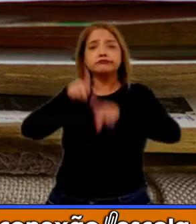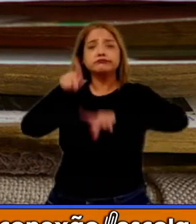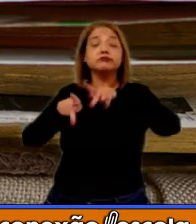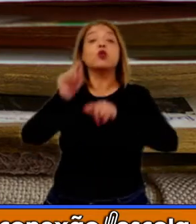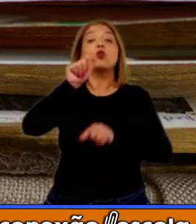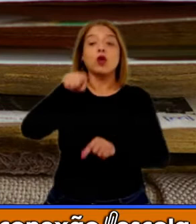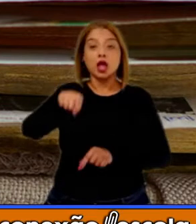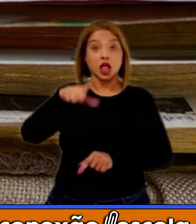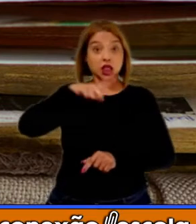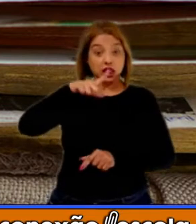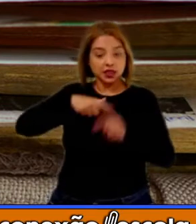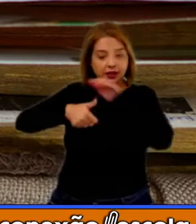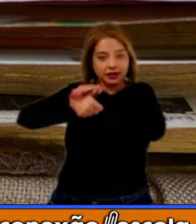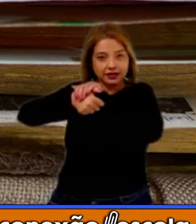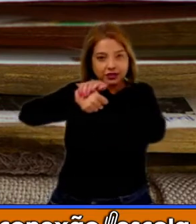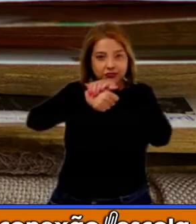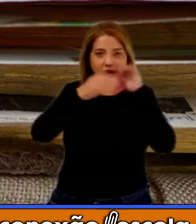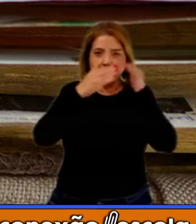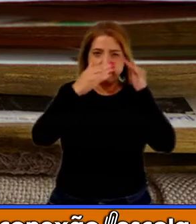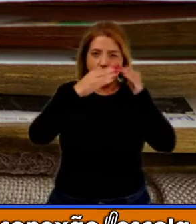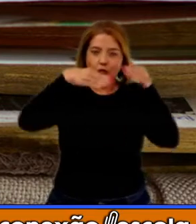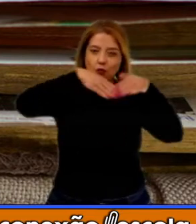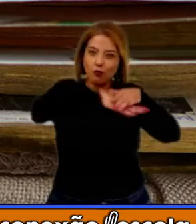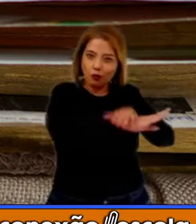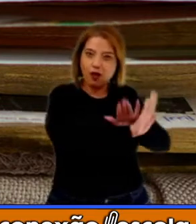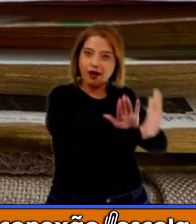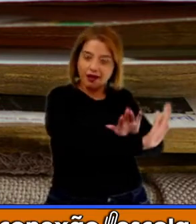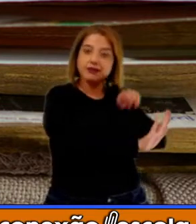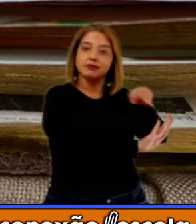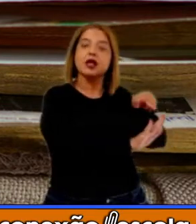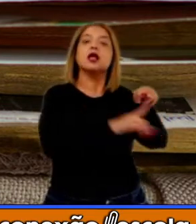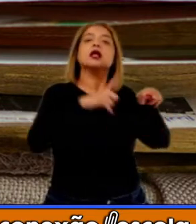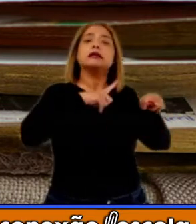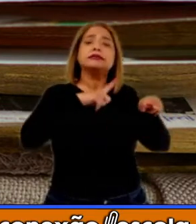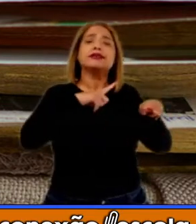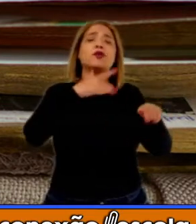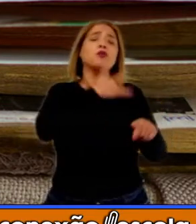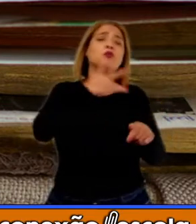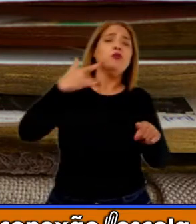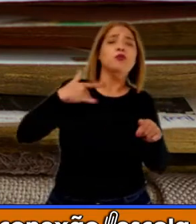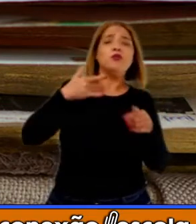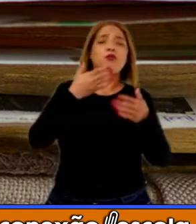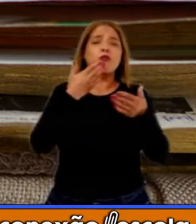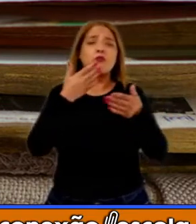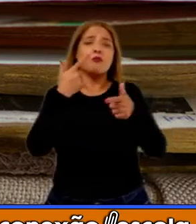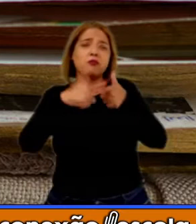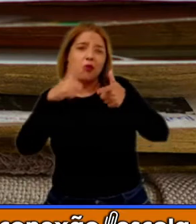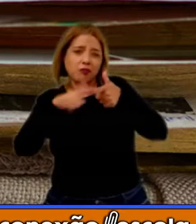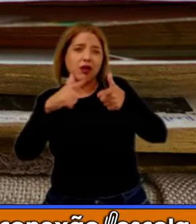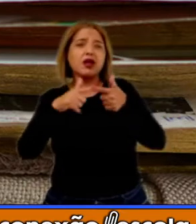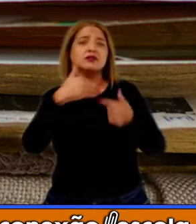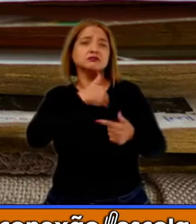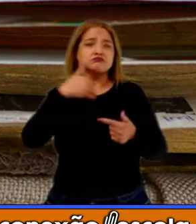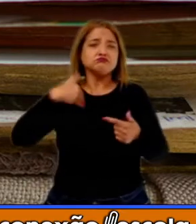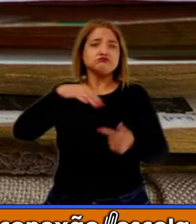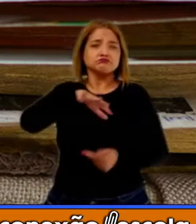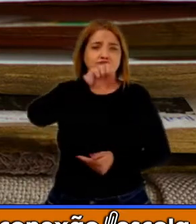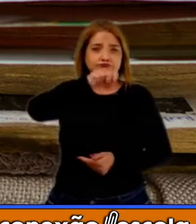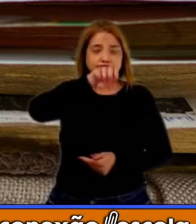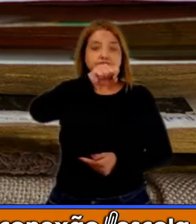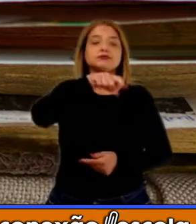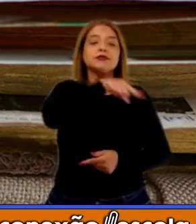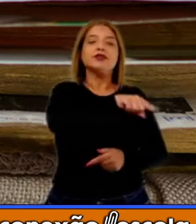tiver um jabuti em casa e sofrer de uma doença respiratória vai ser curada. Mas isso é